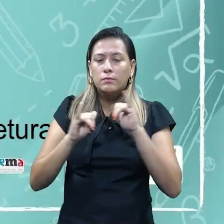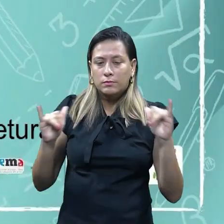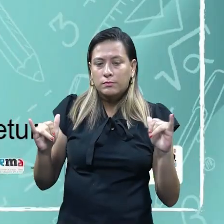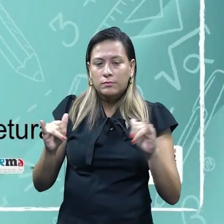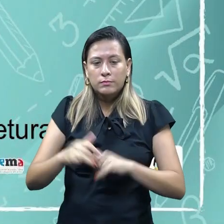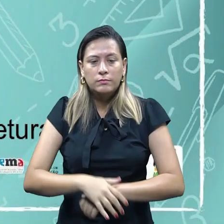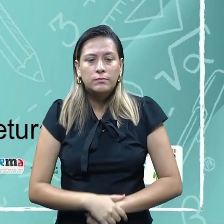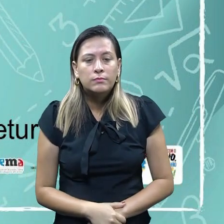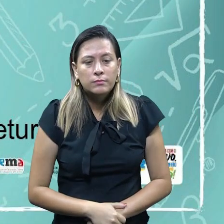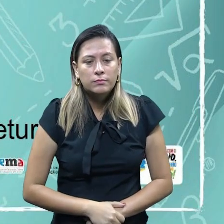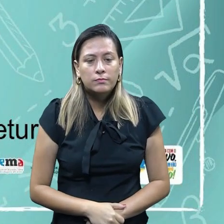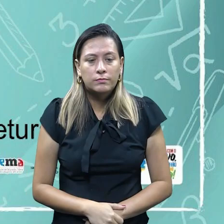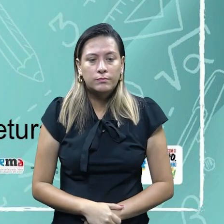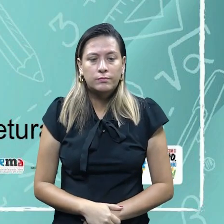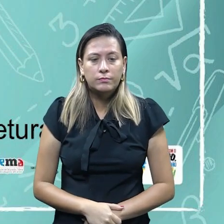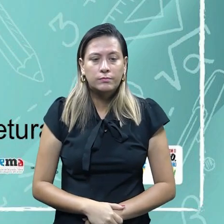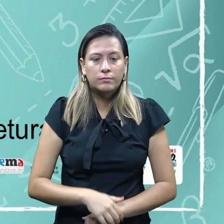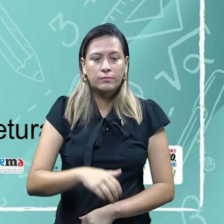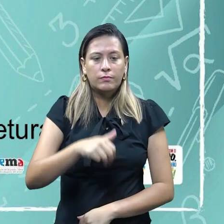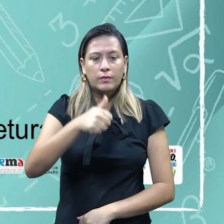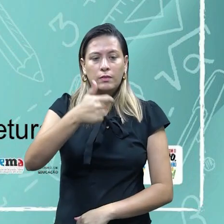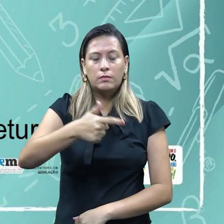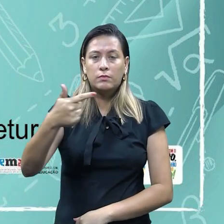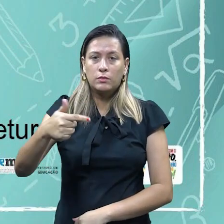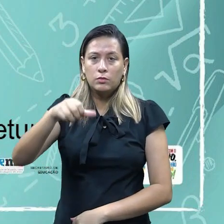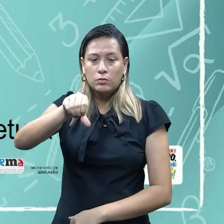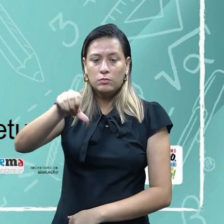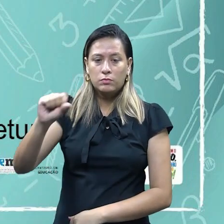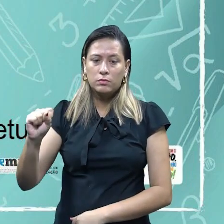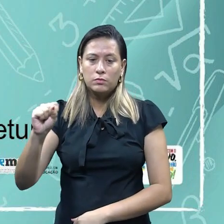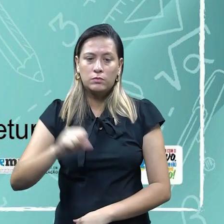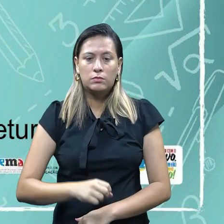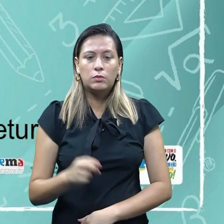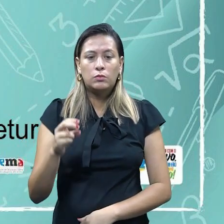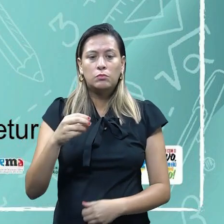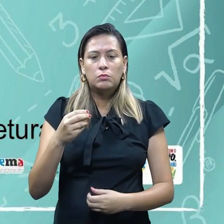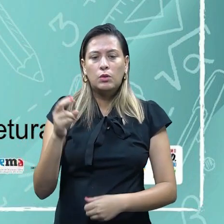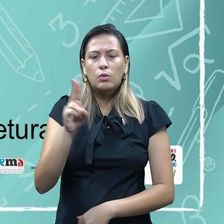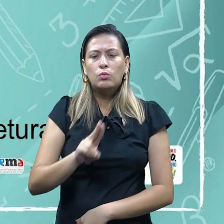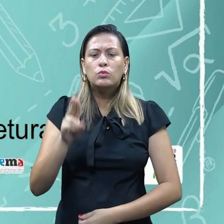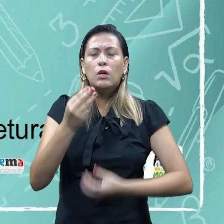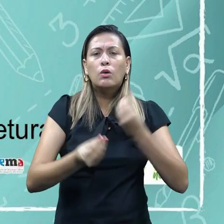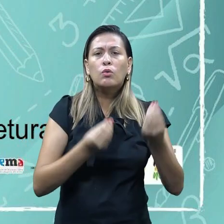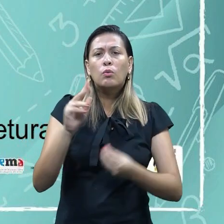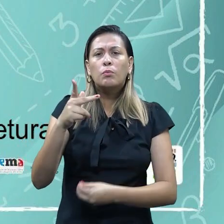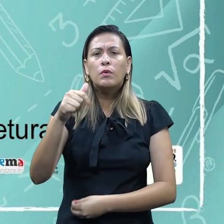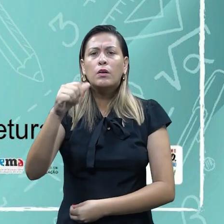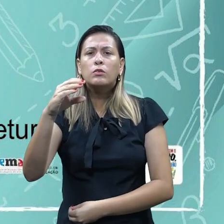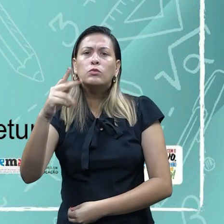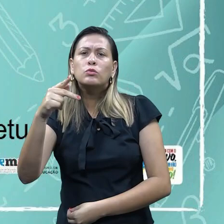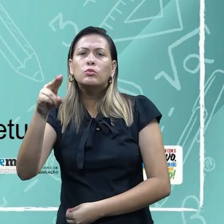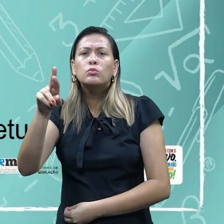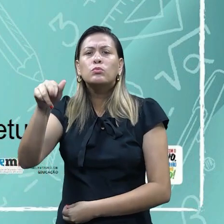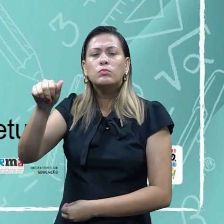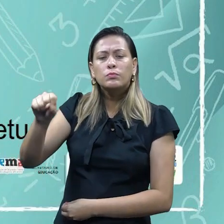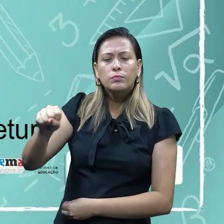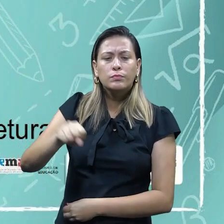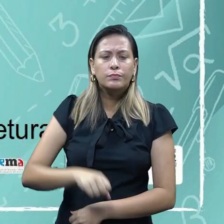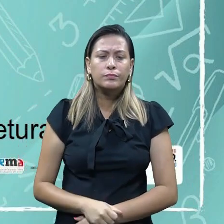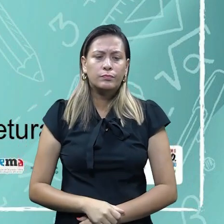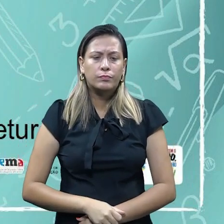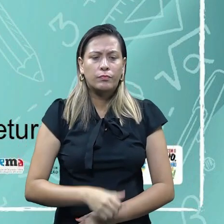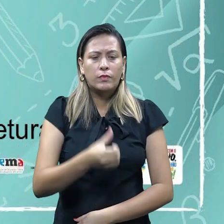informações. E ainda 12298, como usar achuras, e